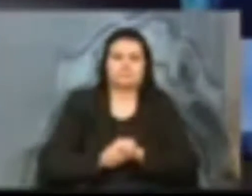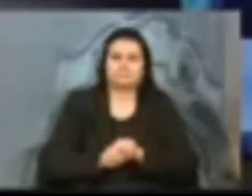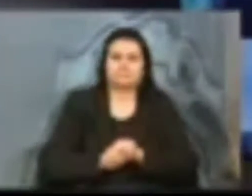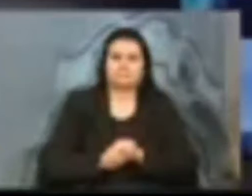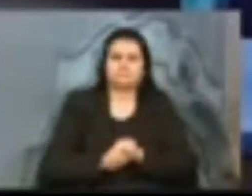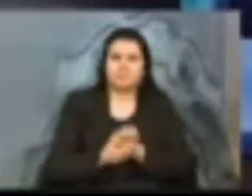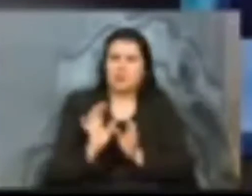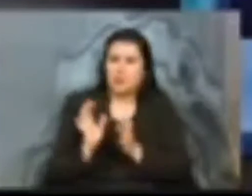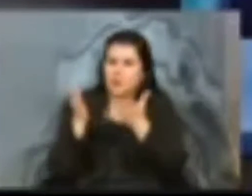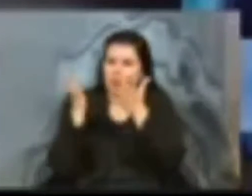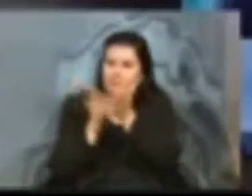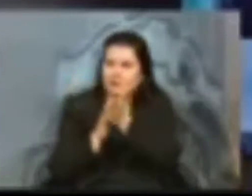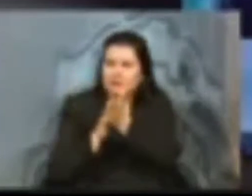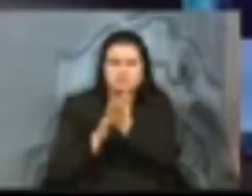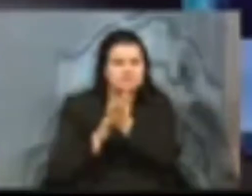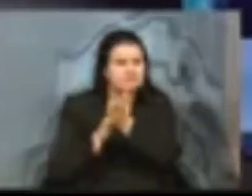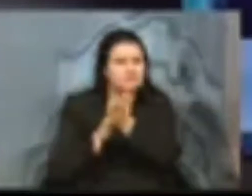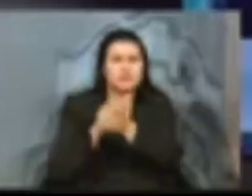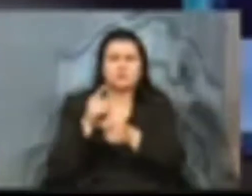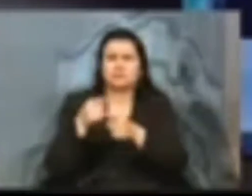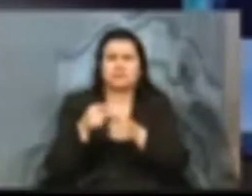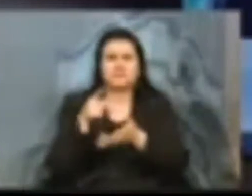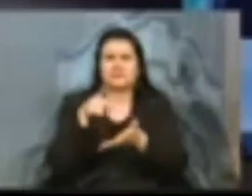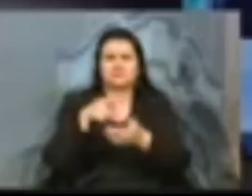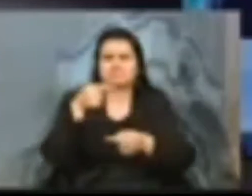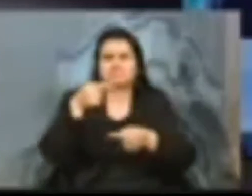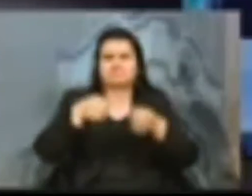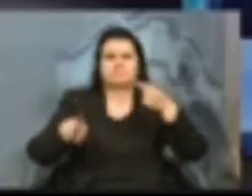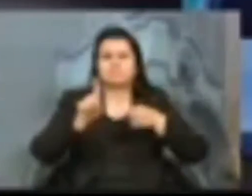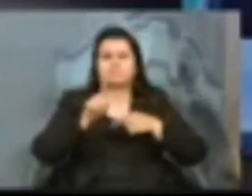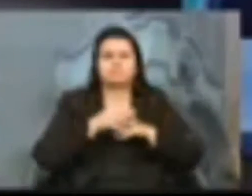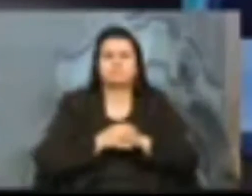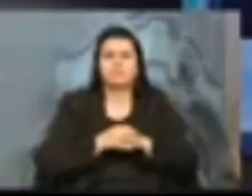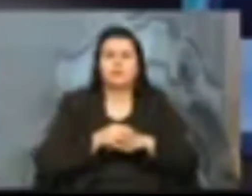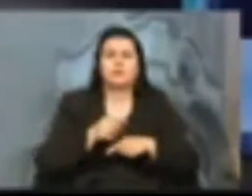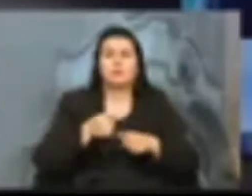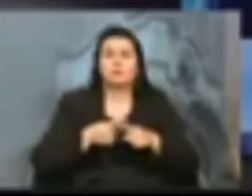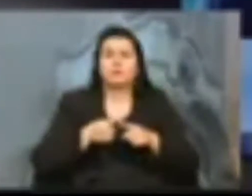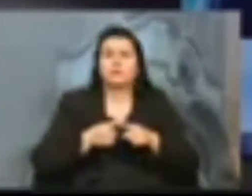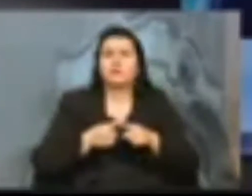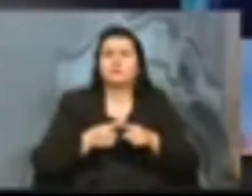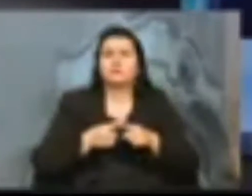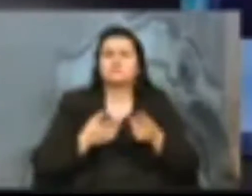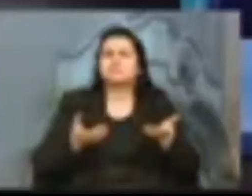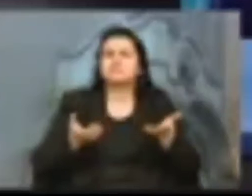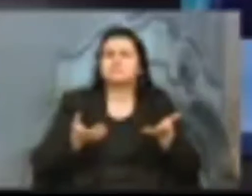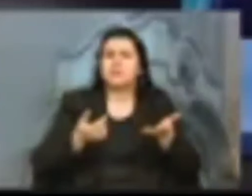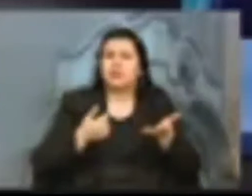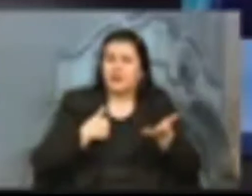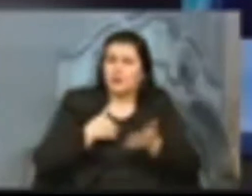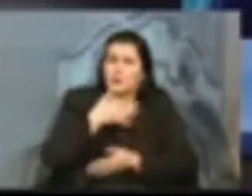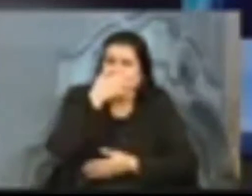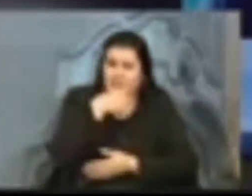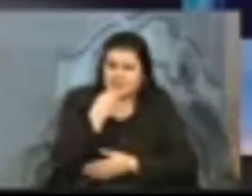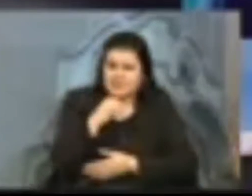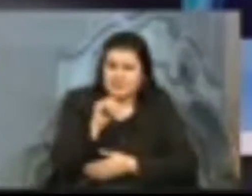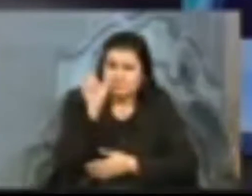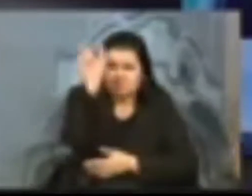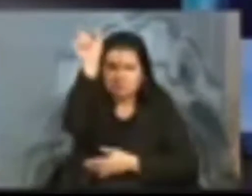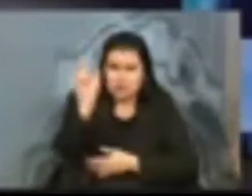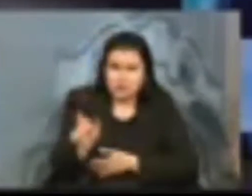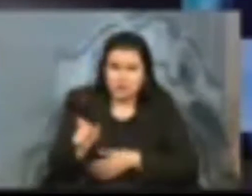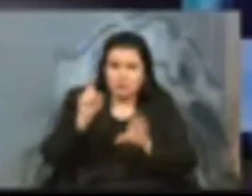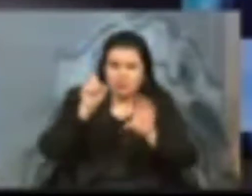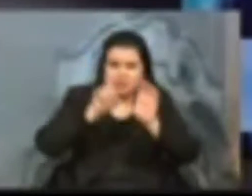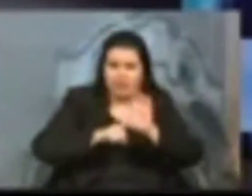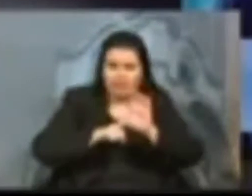porque ela é realmente completamente descabida. Até porque, no meu entender, os sonegadores de impostos, como bem